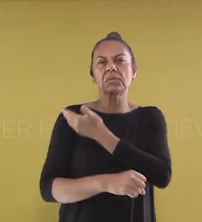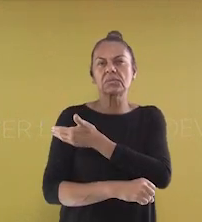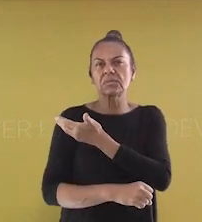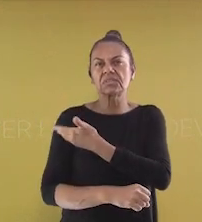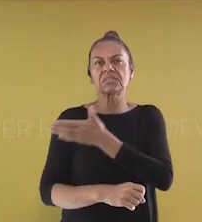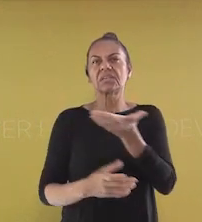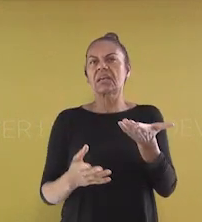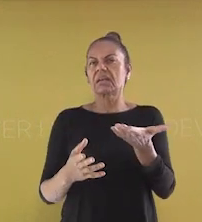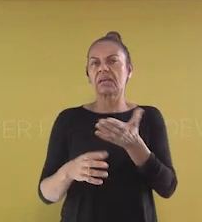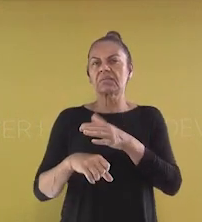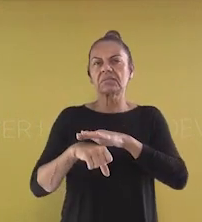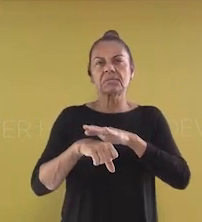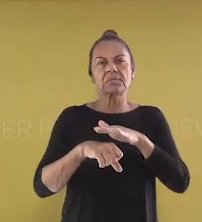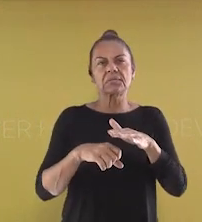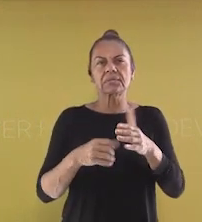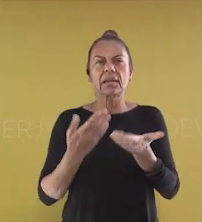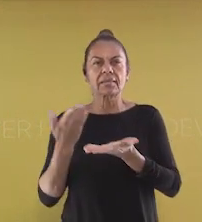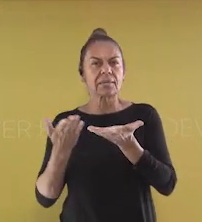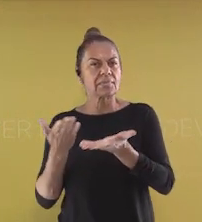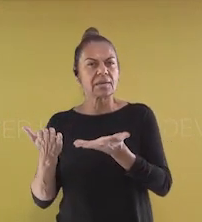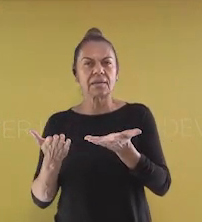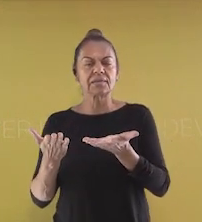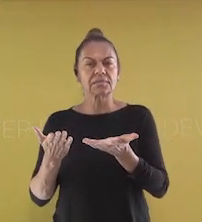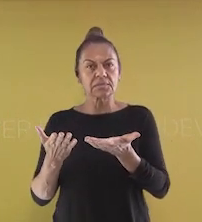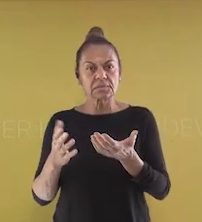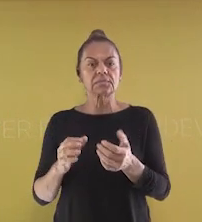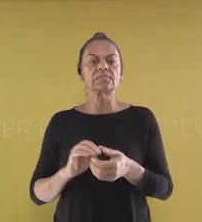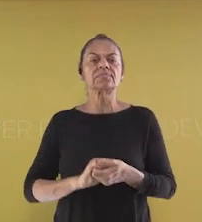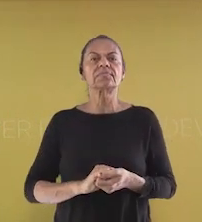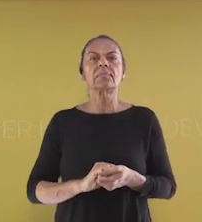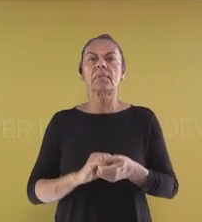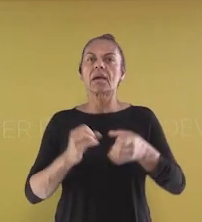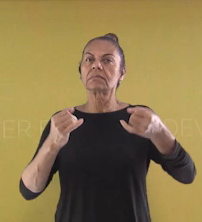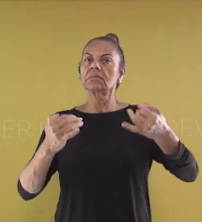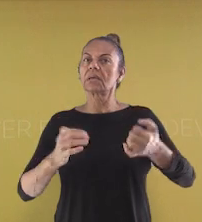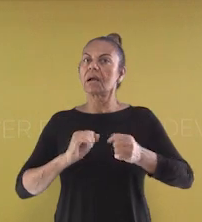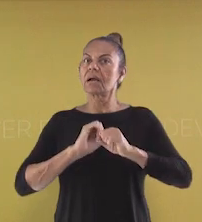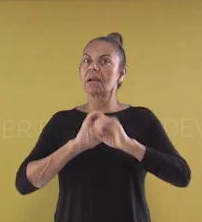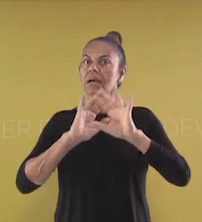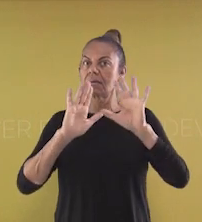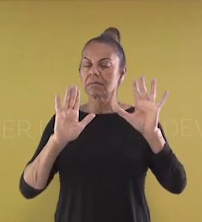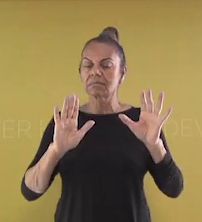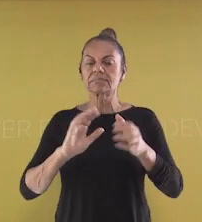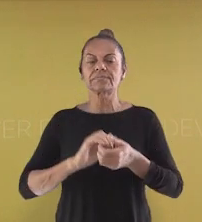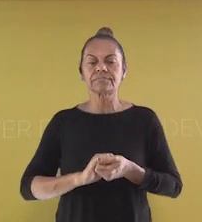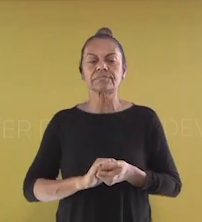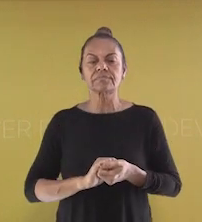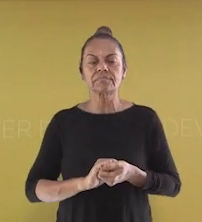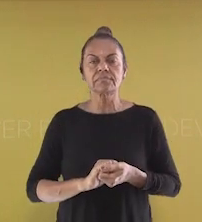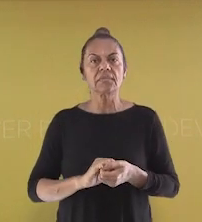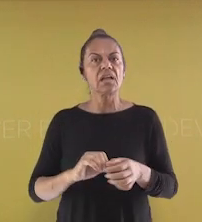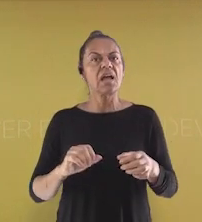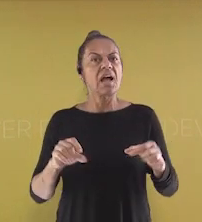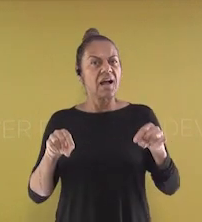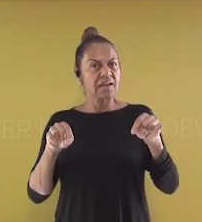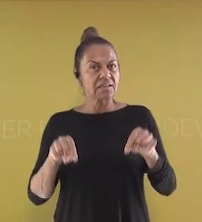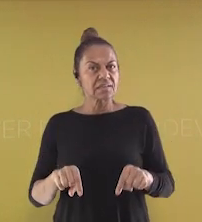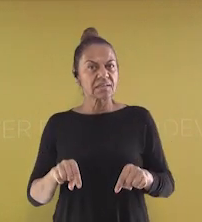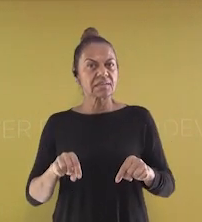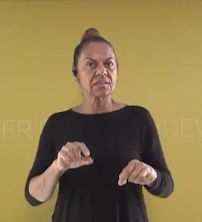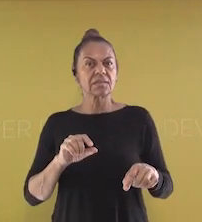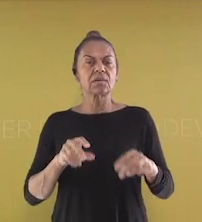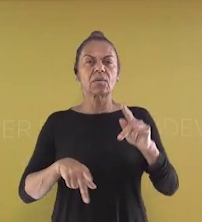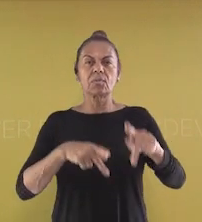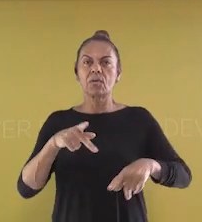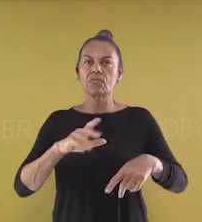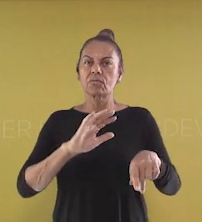é fundamental para desmistificar alguns mitos e preconceitos acerca dos cuidados e